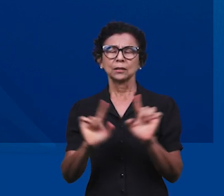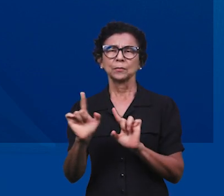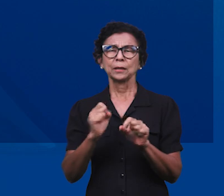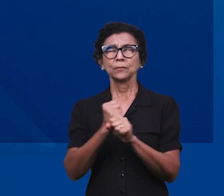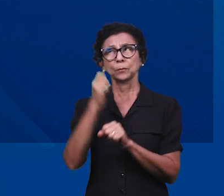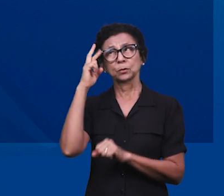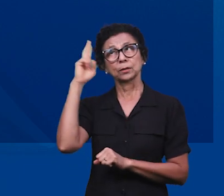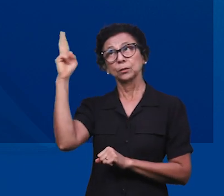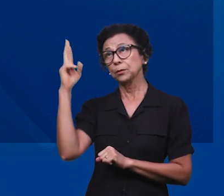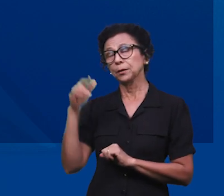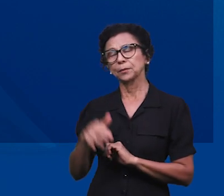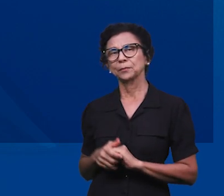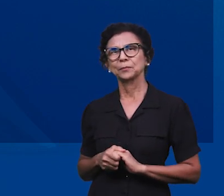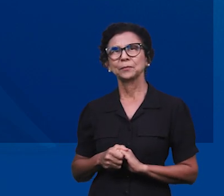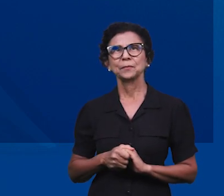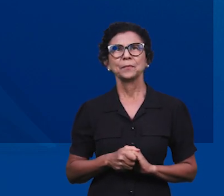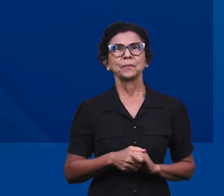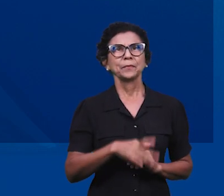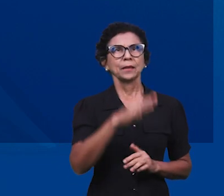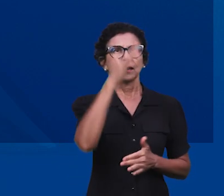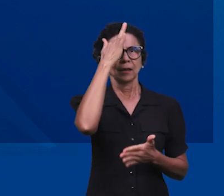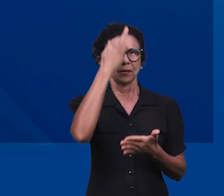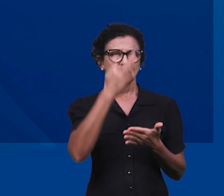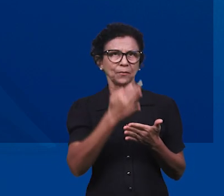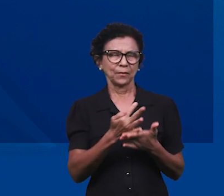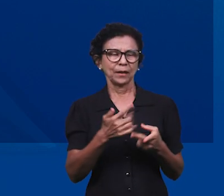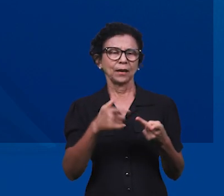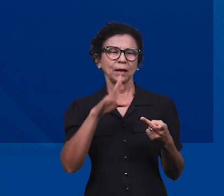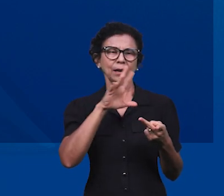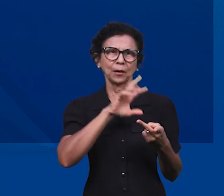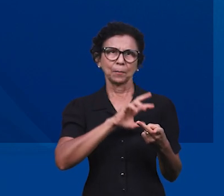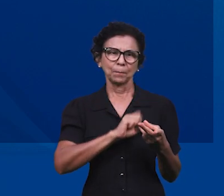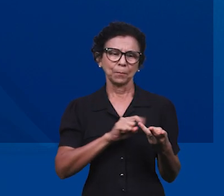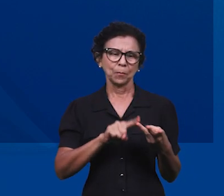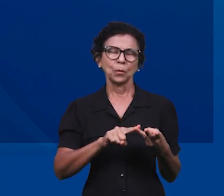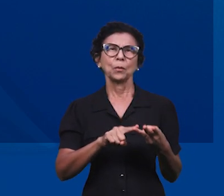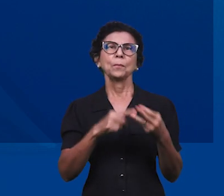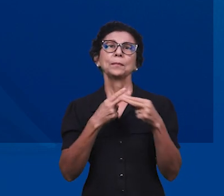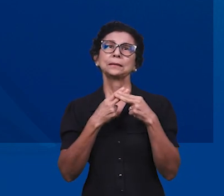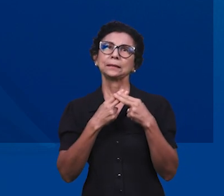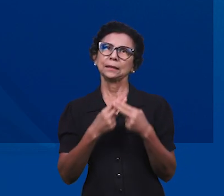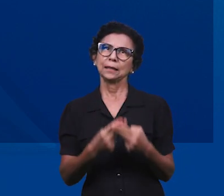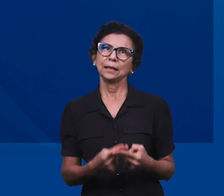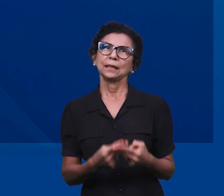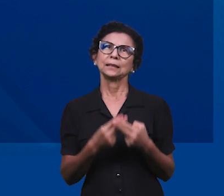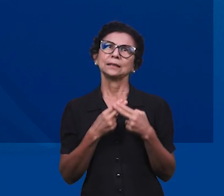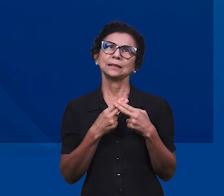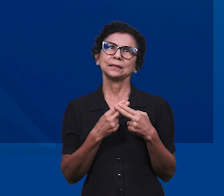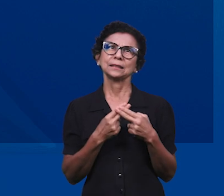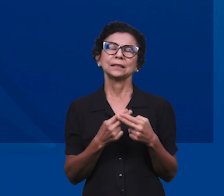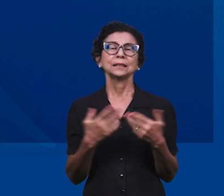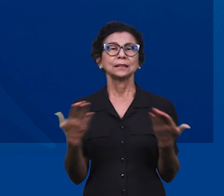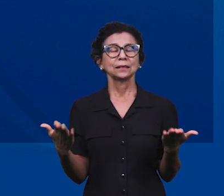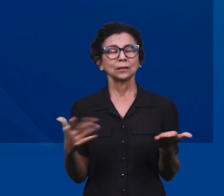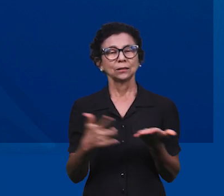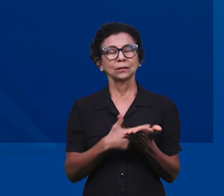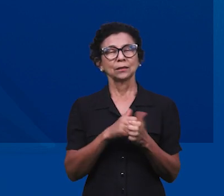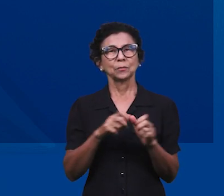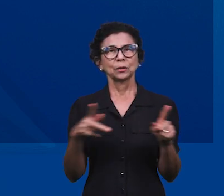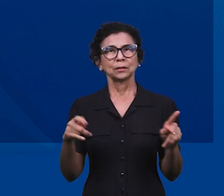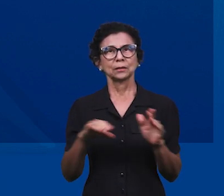para o Senhor? A fé, amor e paciência. Em